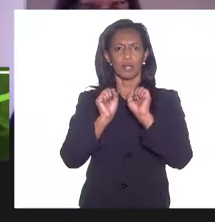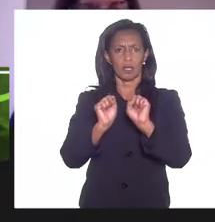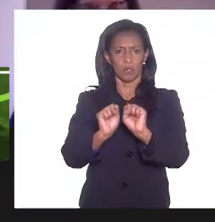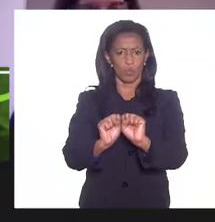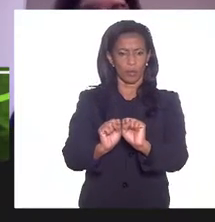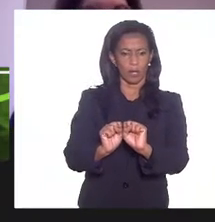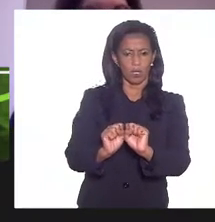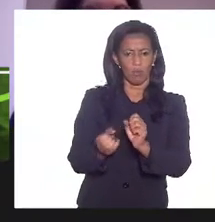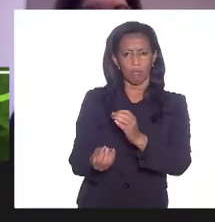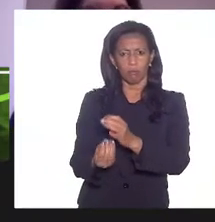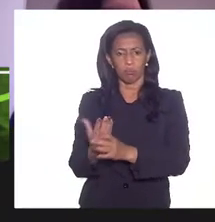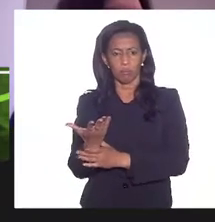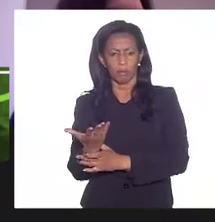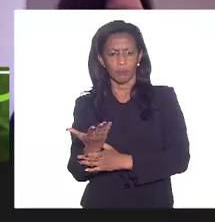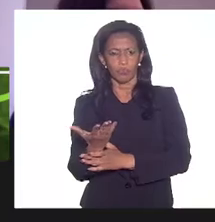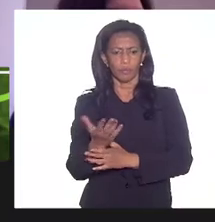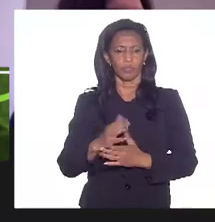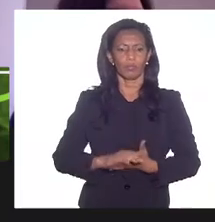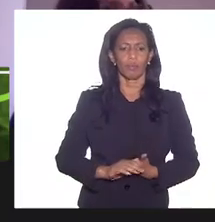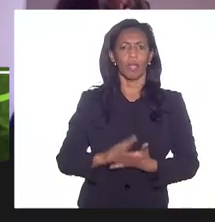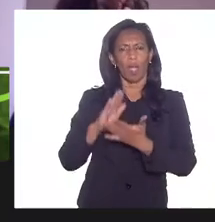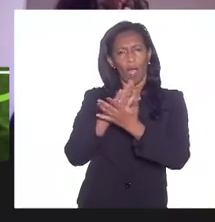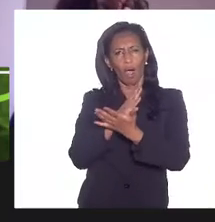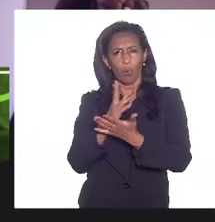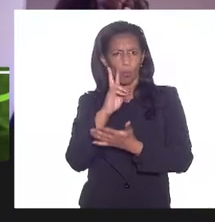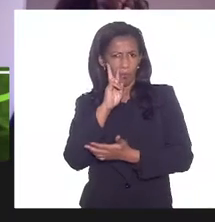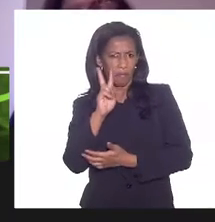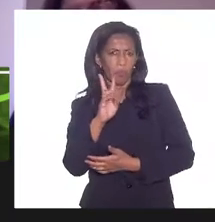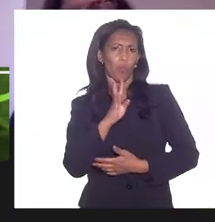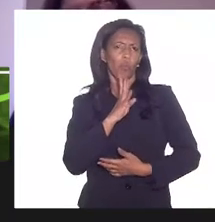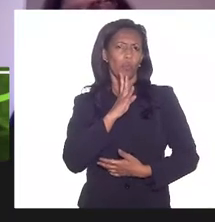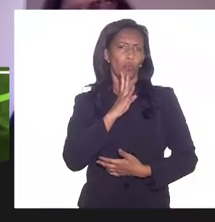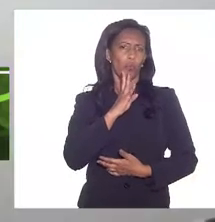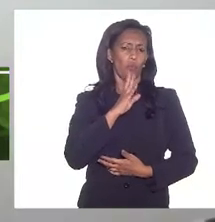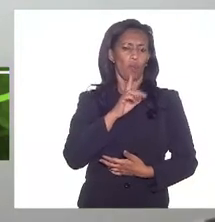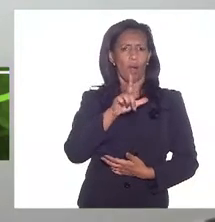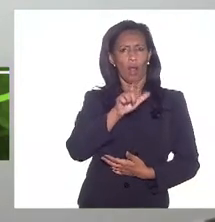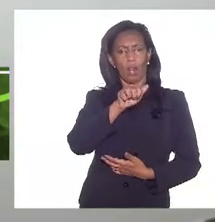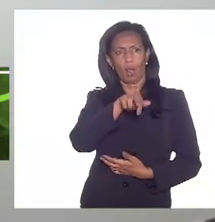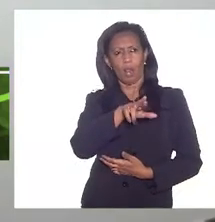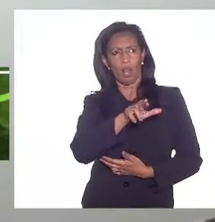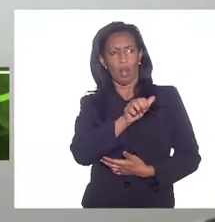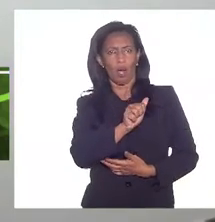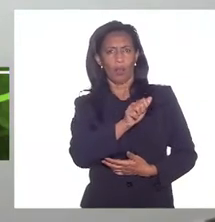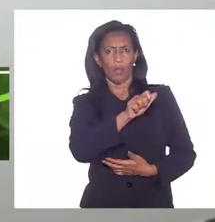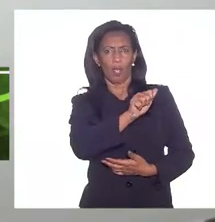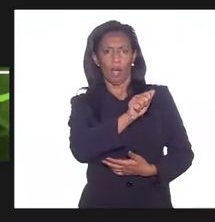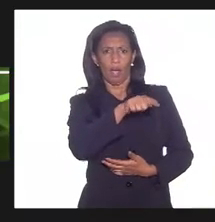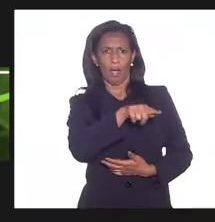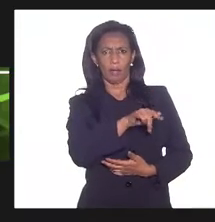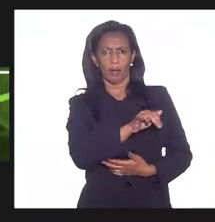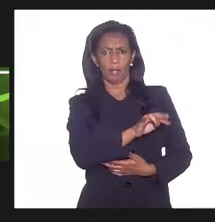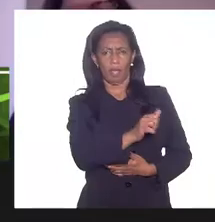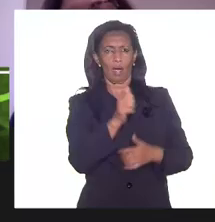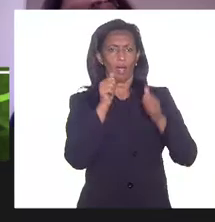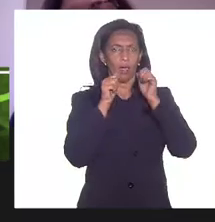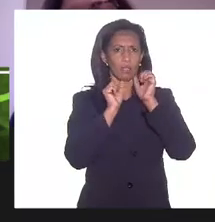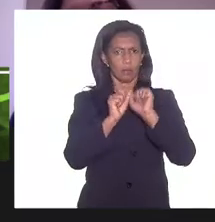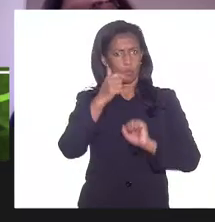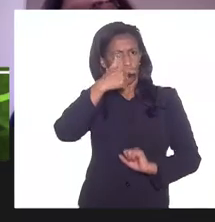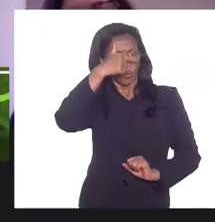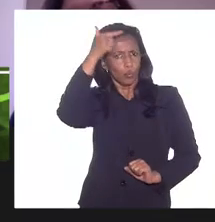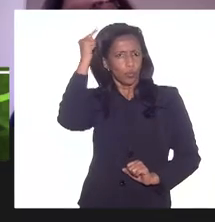ser... As assessorias dos mandatos. Algumas eu vejo aqui e conheço, como o caso do Laura Aguiar, que é assessor do deputado Paulo,